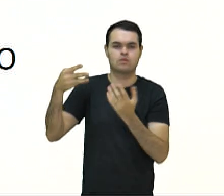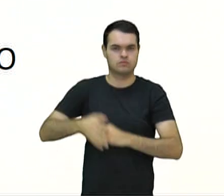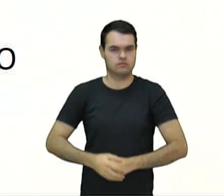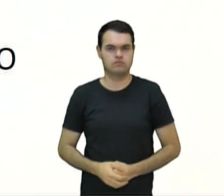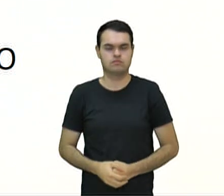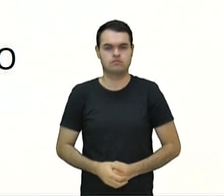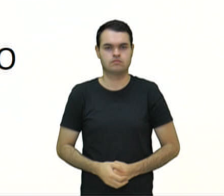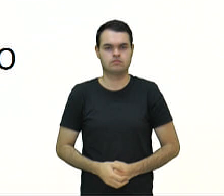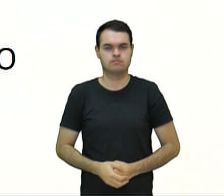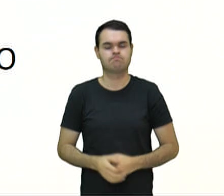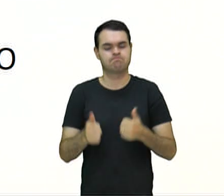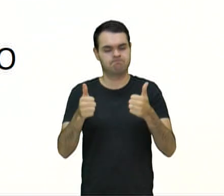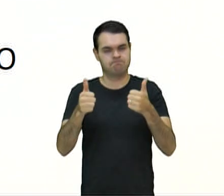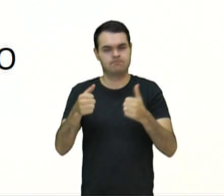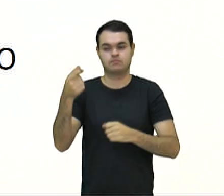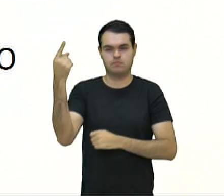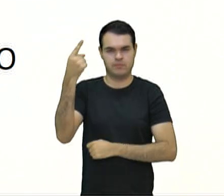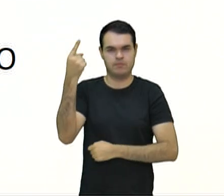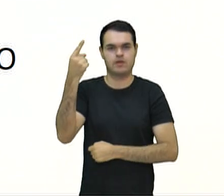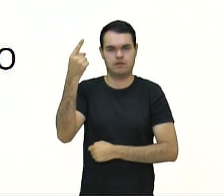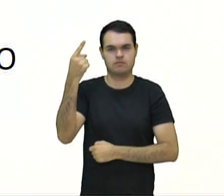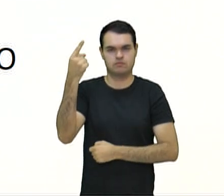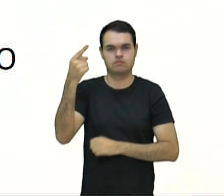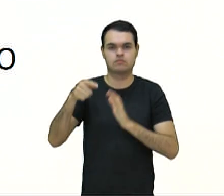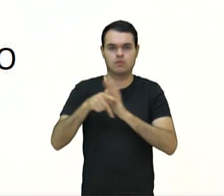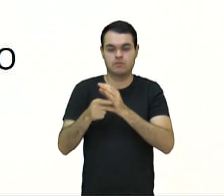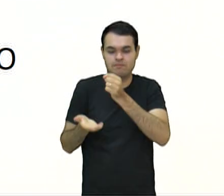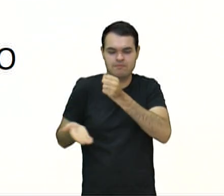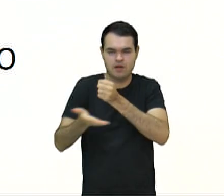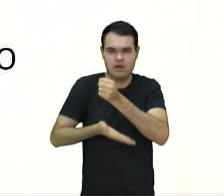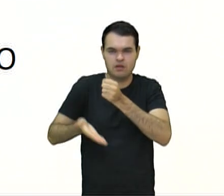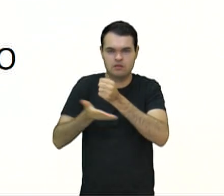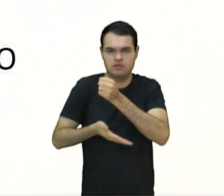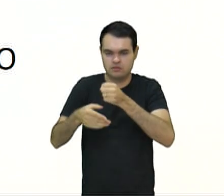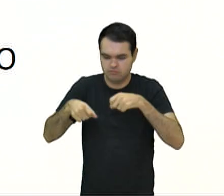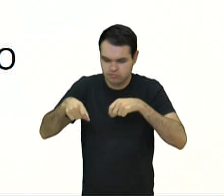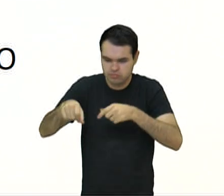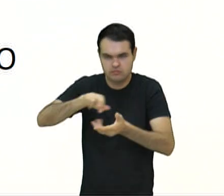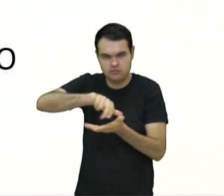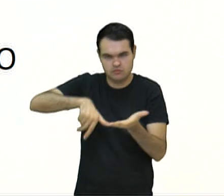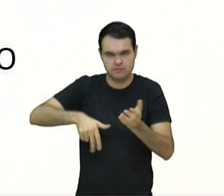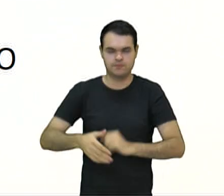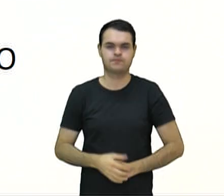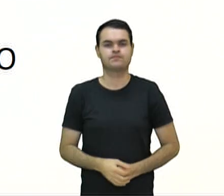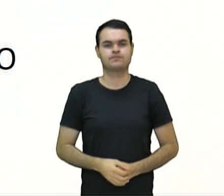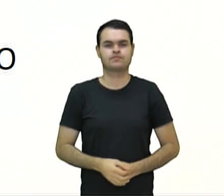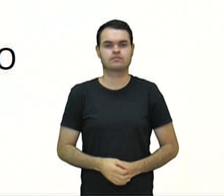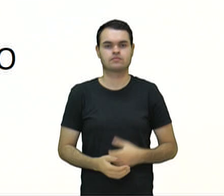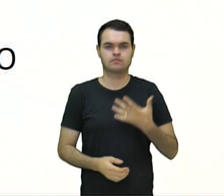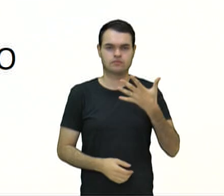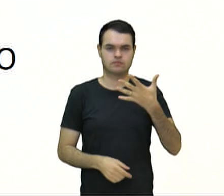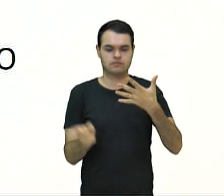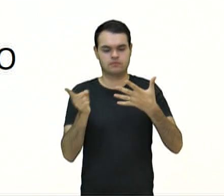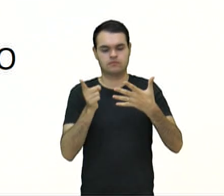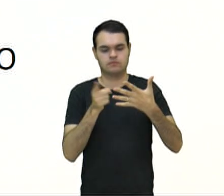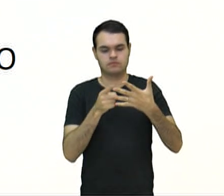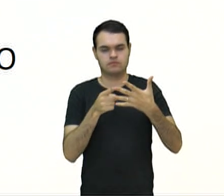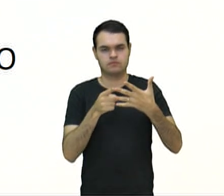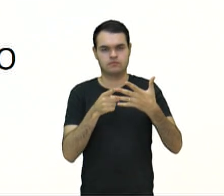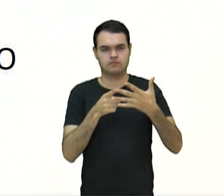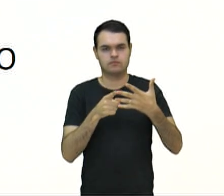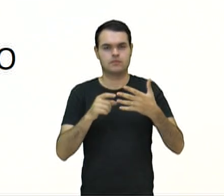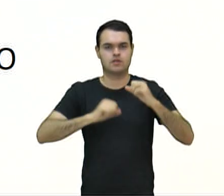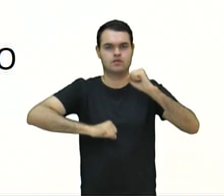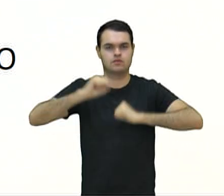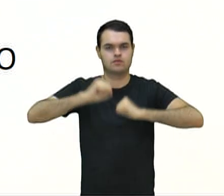agricultura? Isso, do primeiro setor, setor de base, produção das matérias-primas. Depois temos a